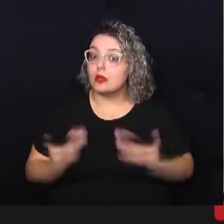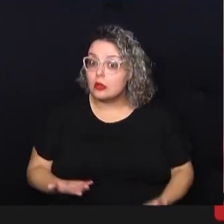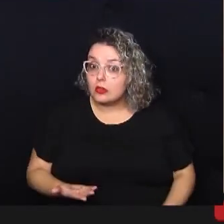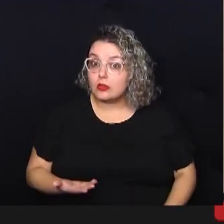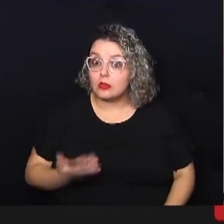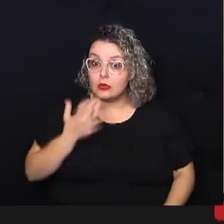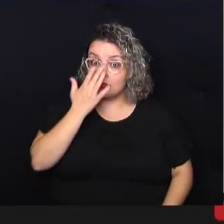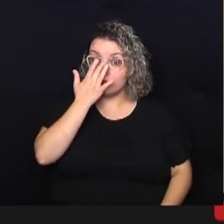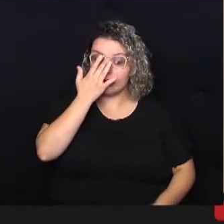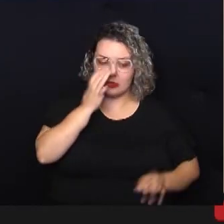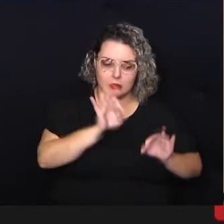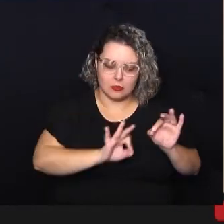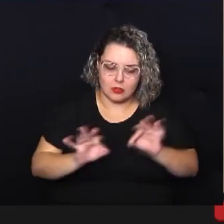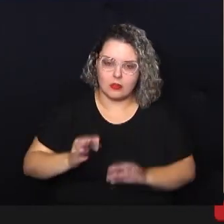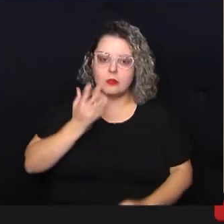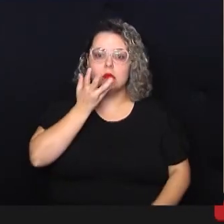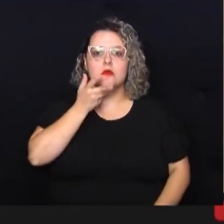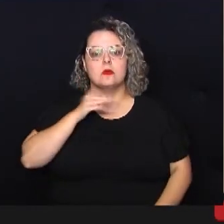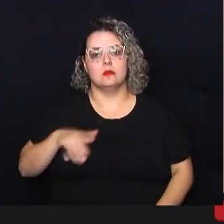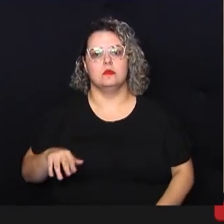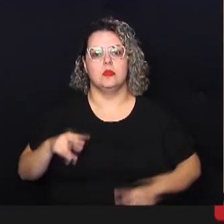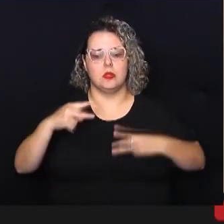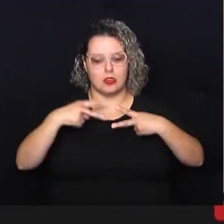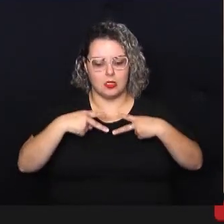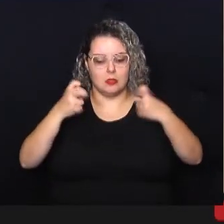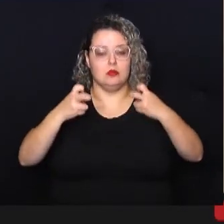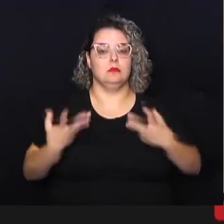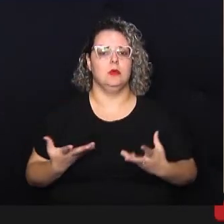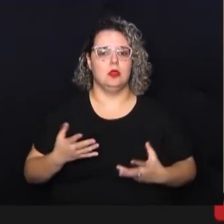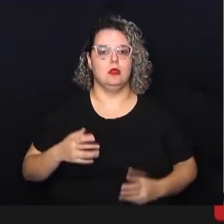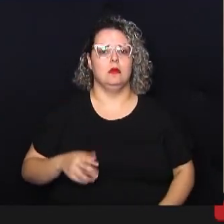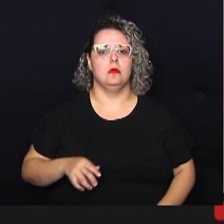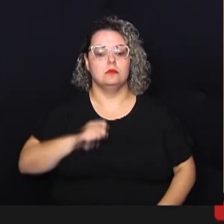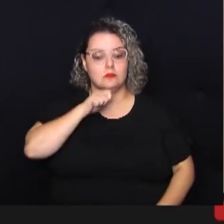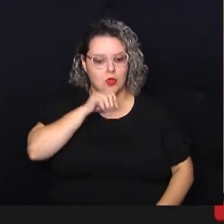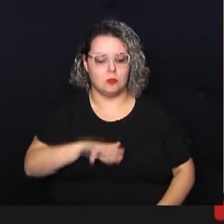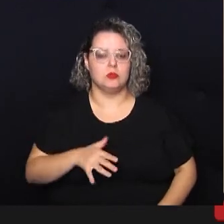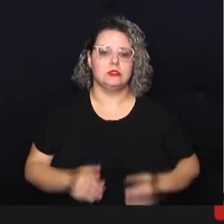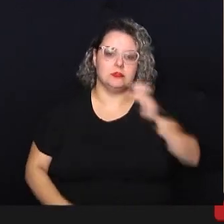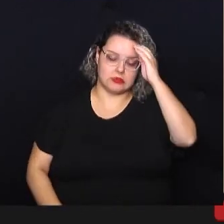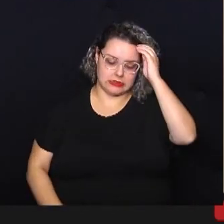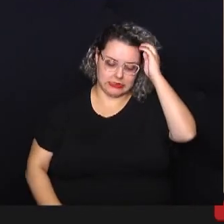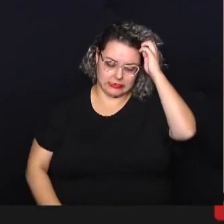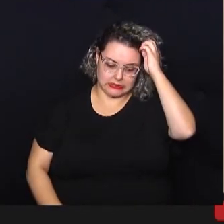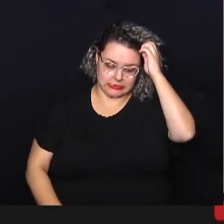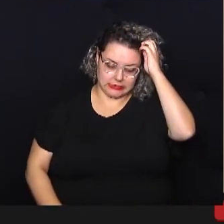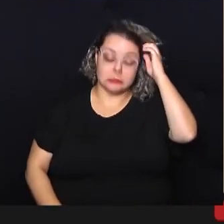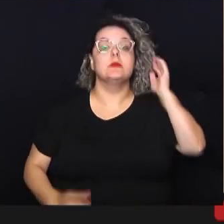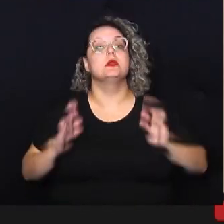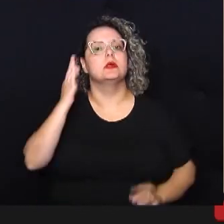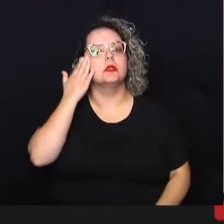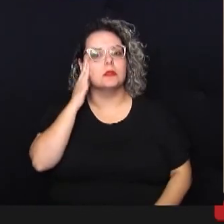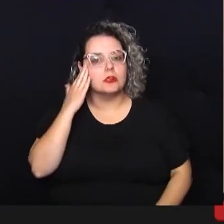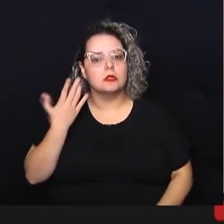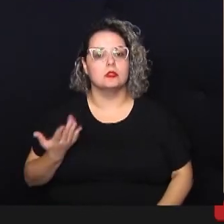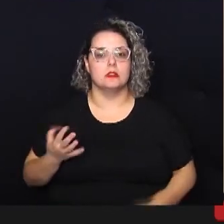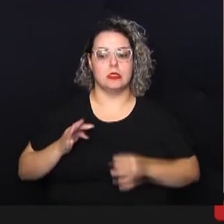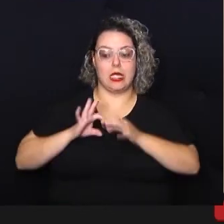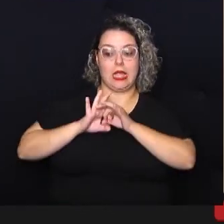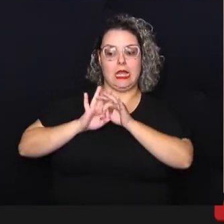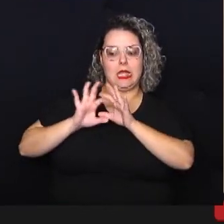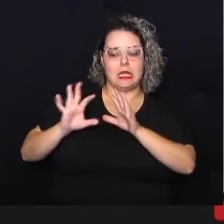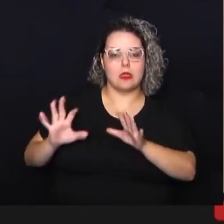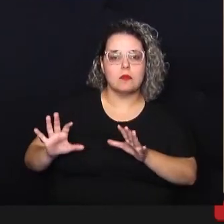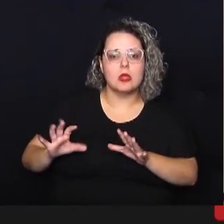vão preparar a criança para reconhecer uma situação abusiva, né? Então, ela entendendo que ela tem que dar consentimento, que ela tem que se